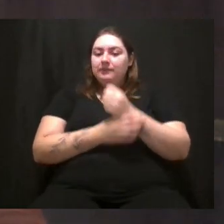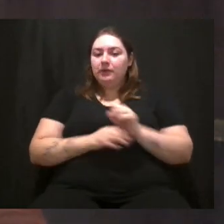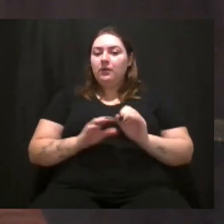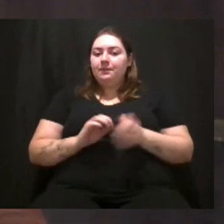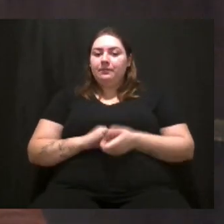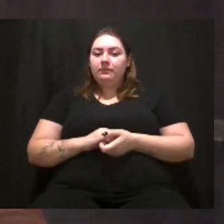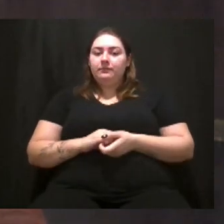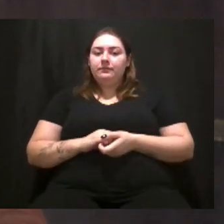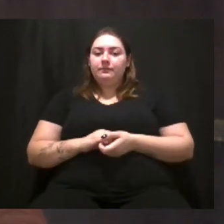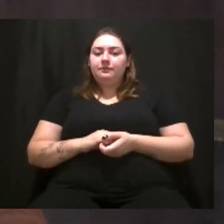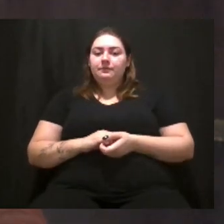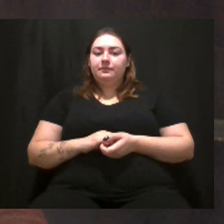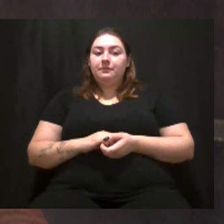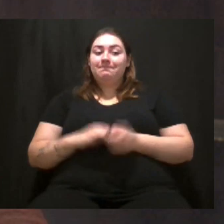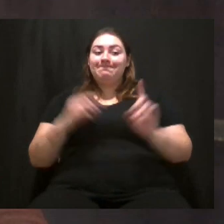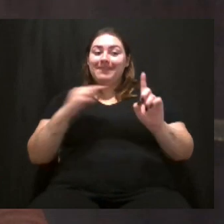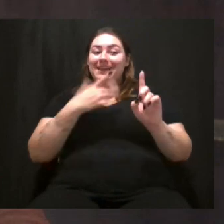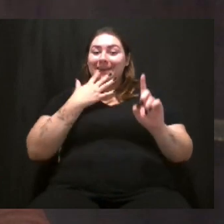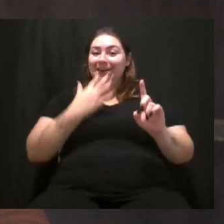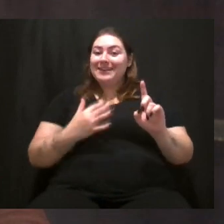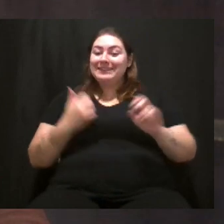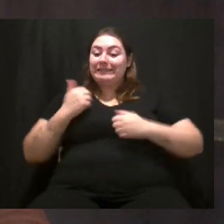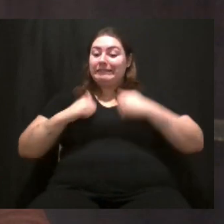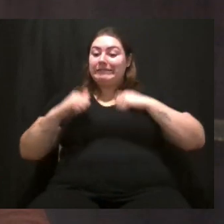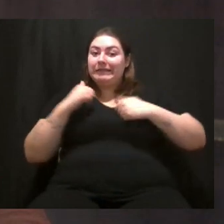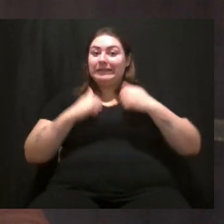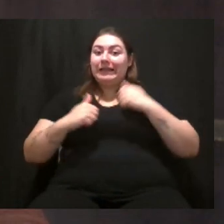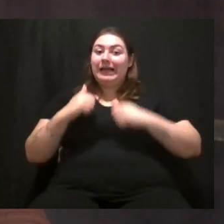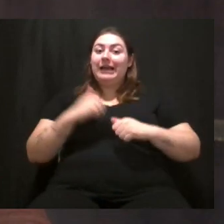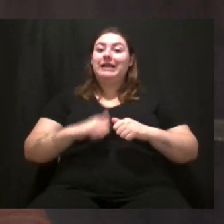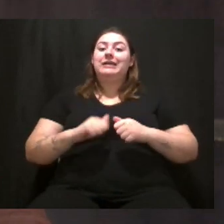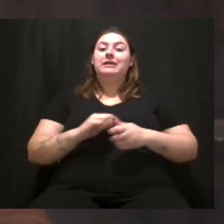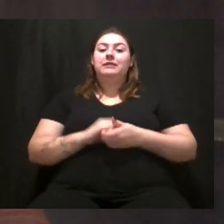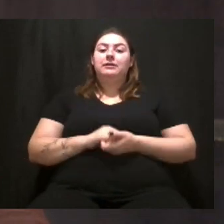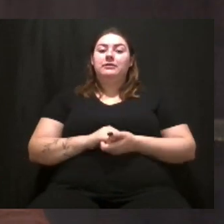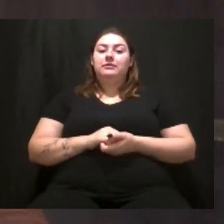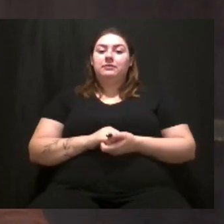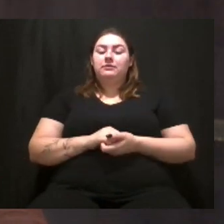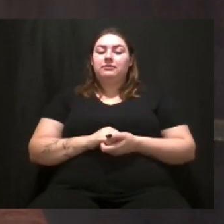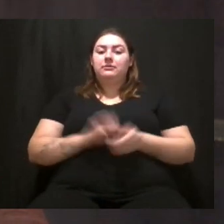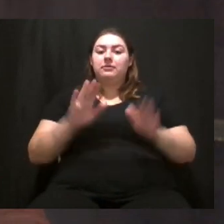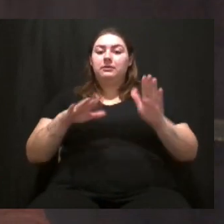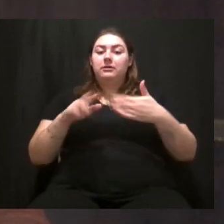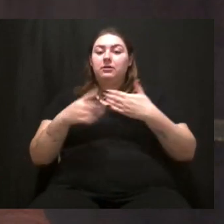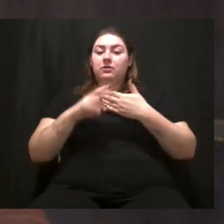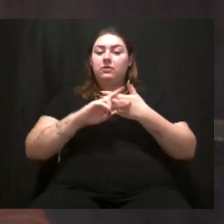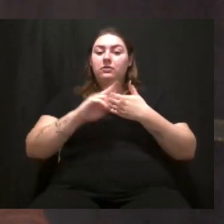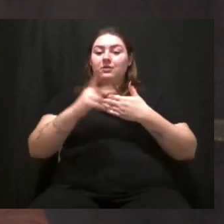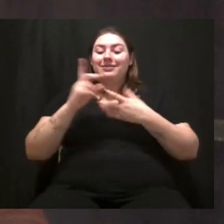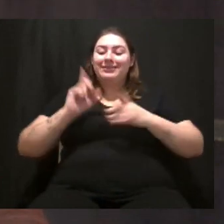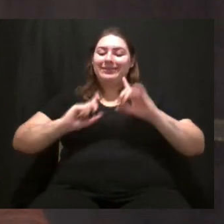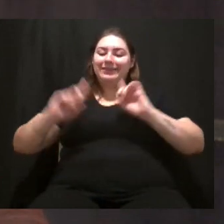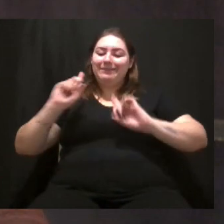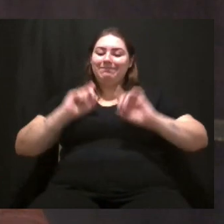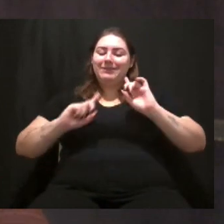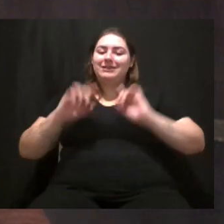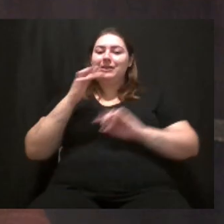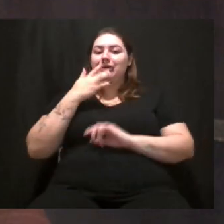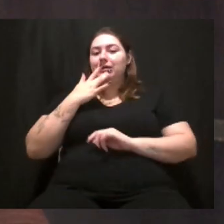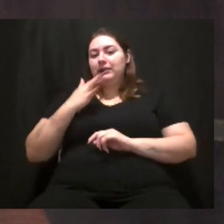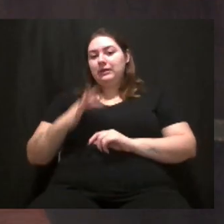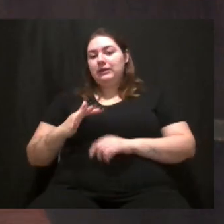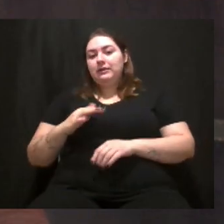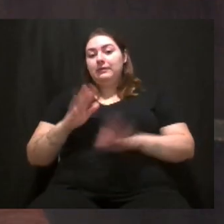criança ansiosa. Ansiedade é o que traz, por exemplo, muitas vezes uma depressão infantil, ou muitas vezes uma questão